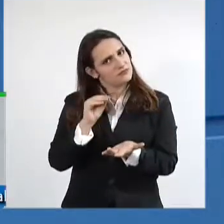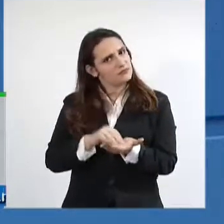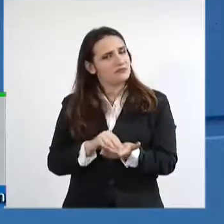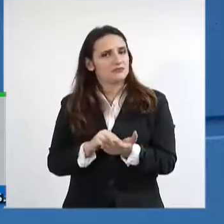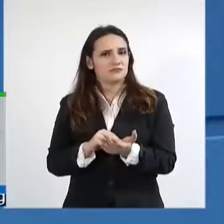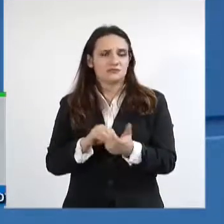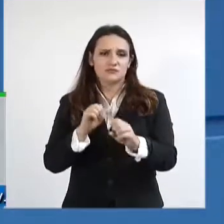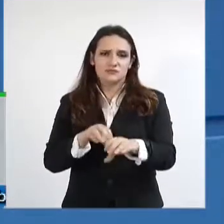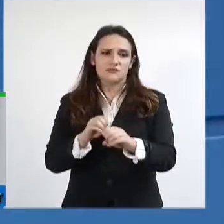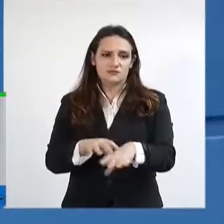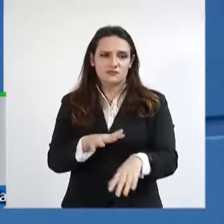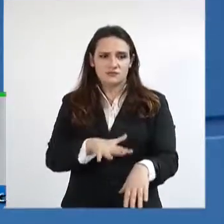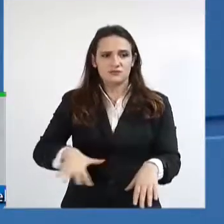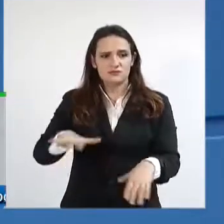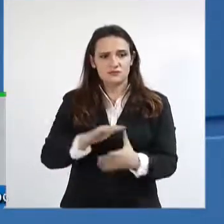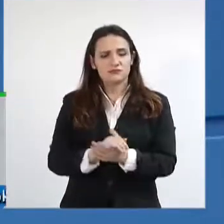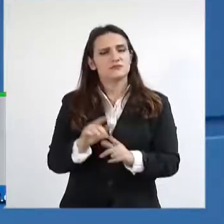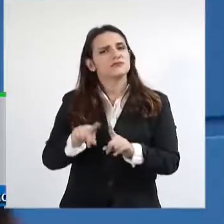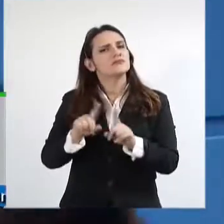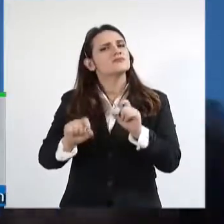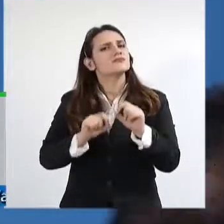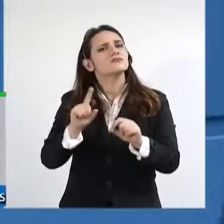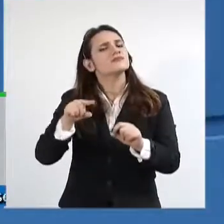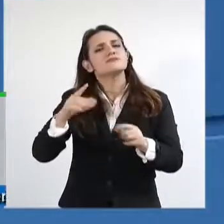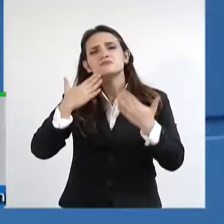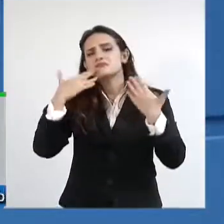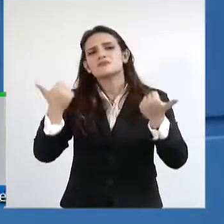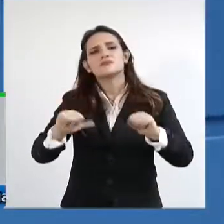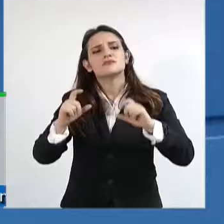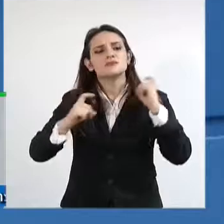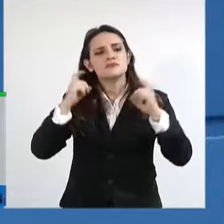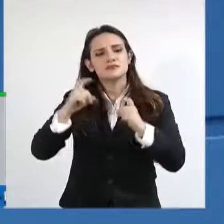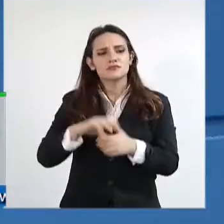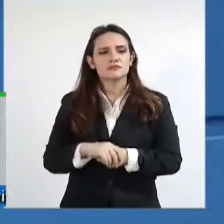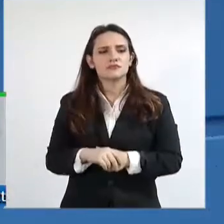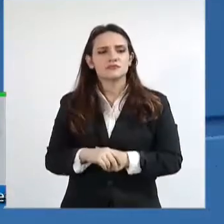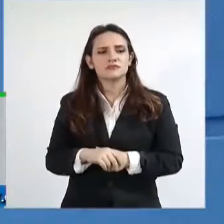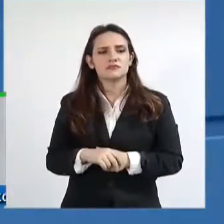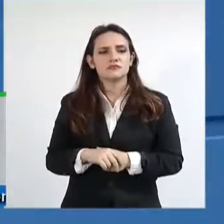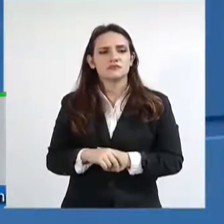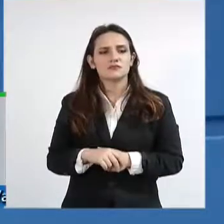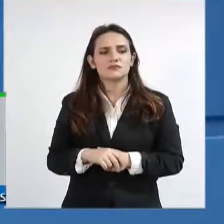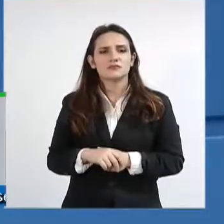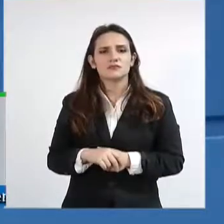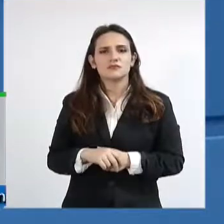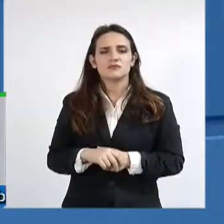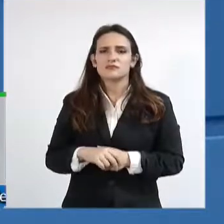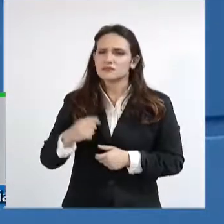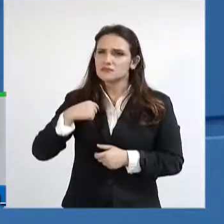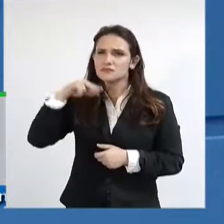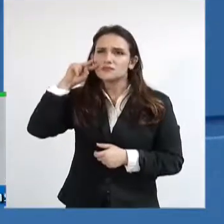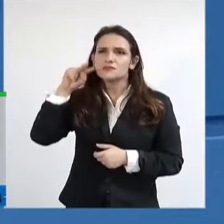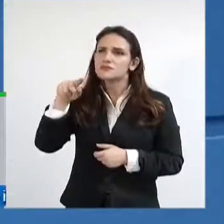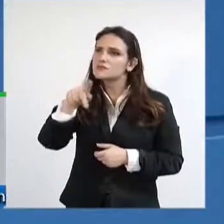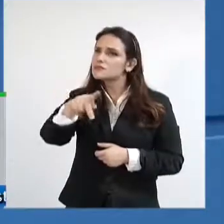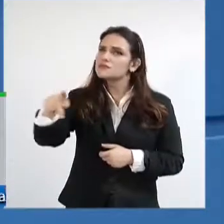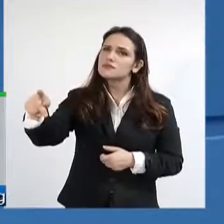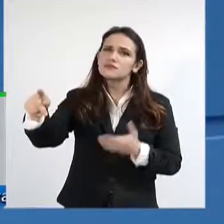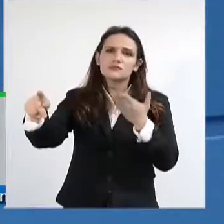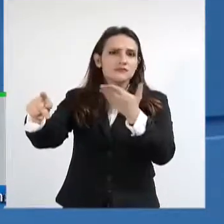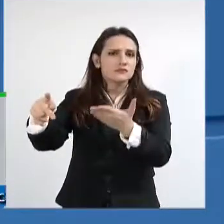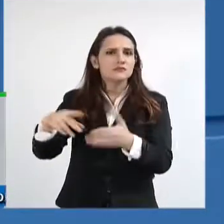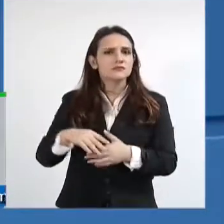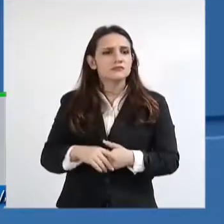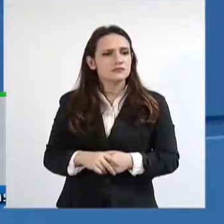na educação. E o que mais nos preocupa é ver um presidente da República não